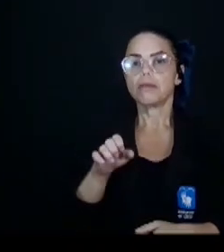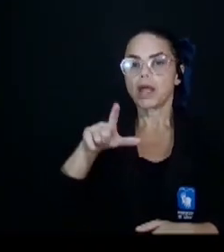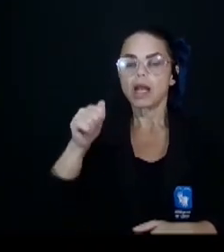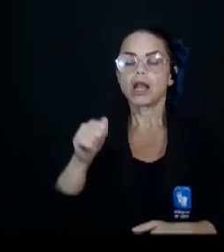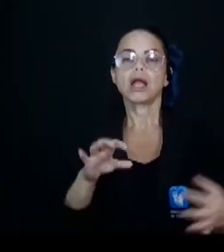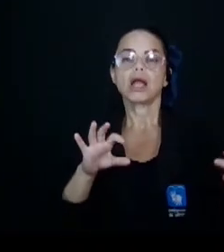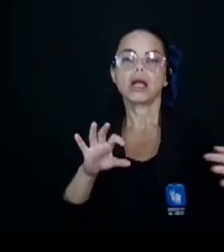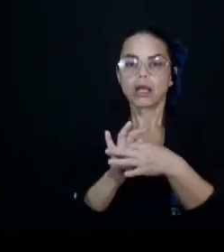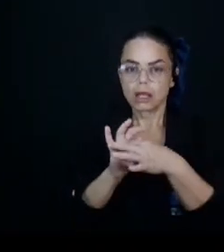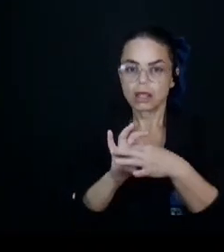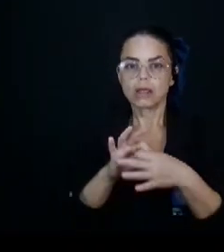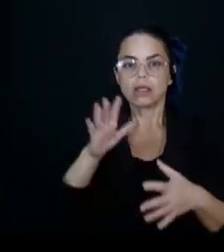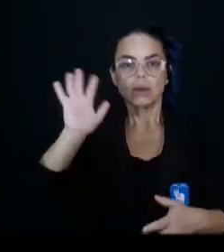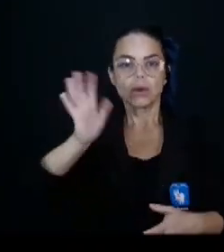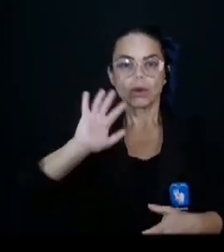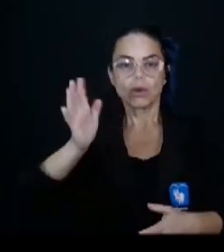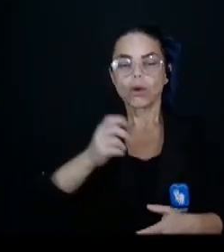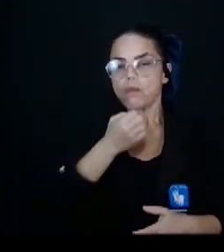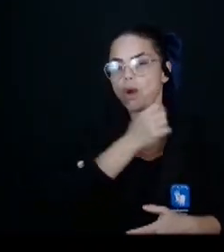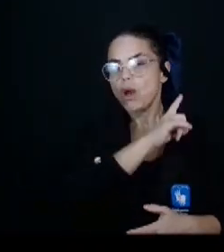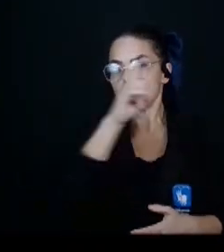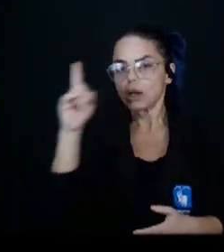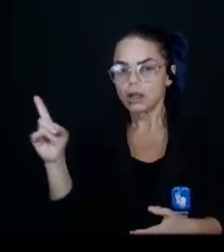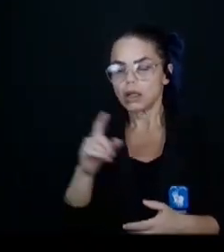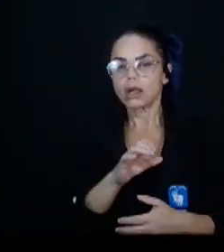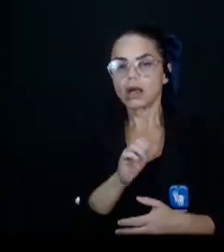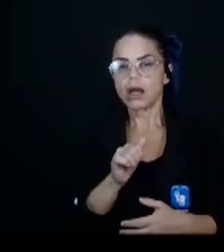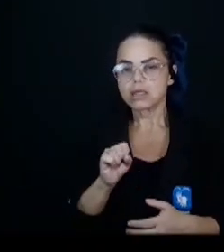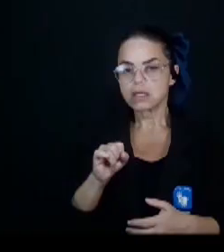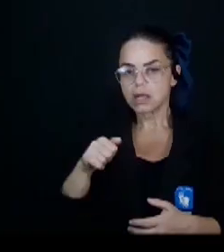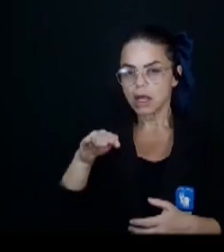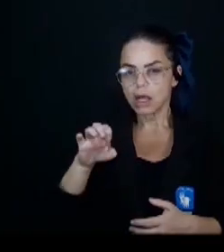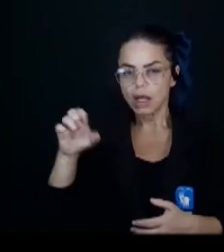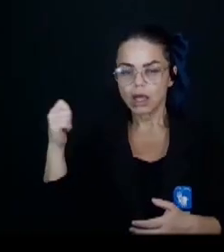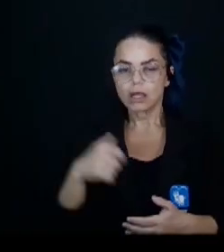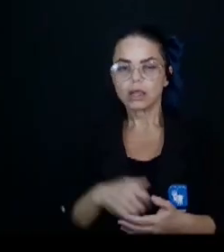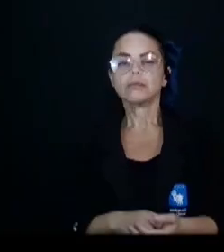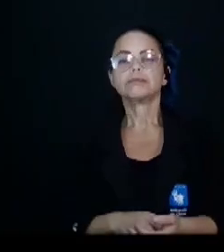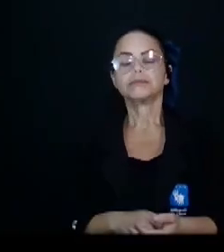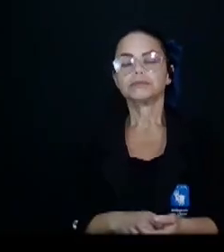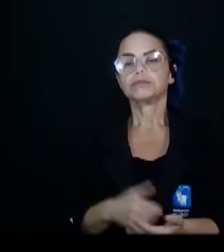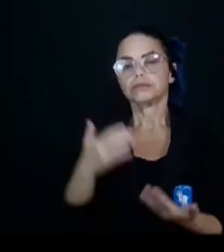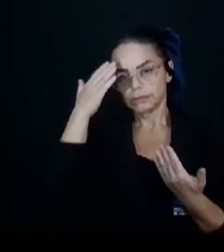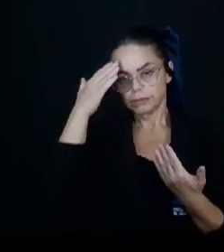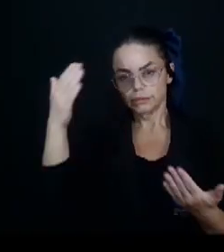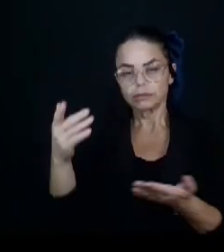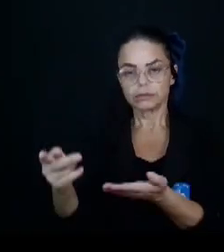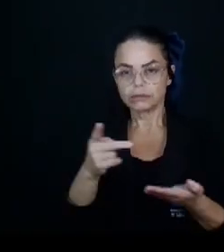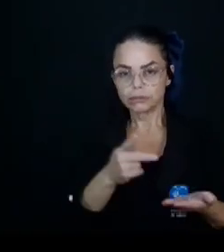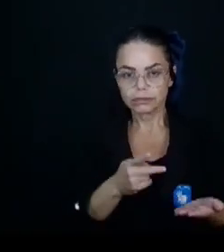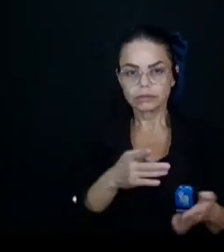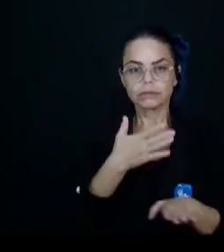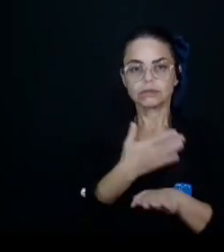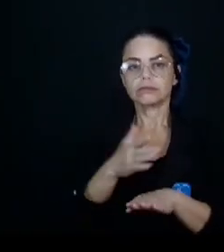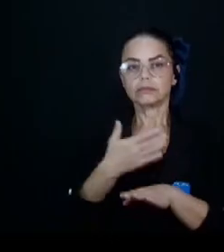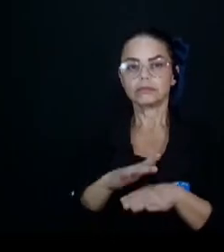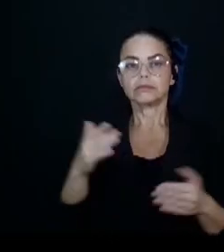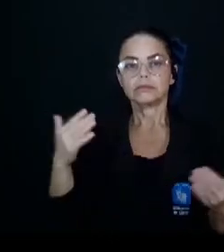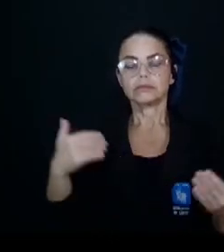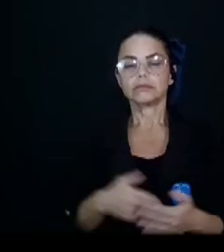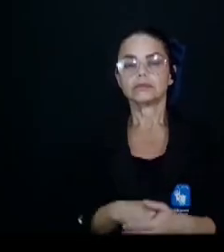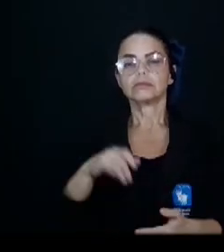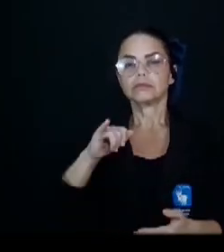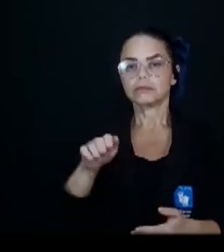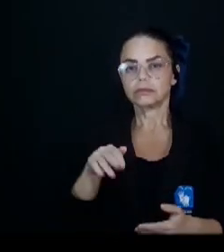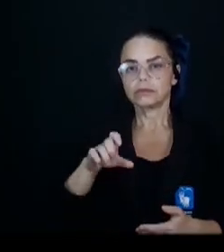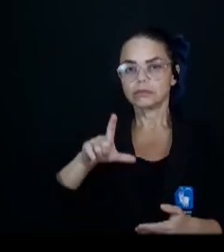Bom dia a todos, bom dia, Cassiane, obrigada pelo convite. Nós que agradecemos a sua participação, Jamile. Bom, para a gente